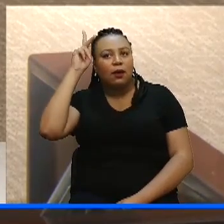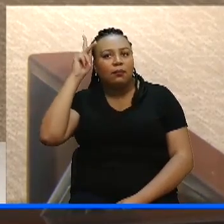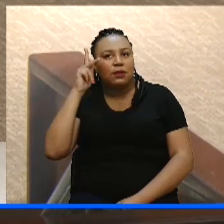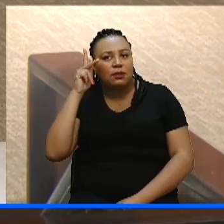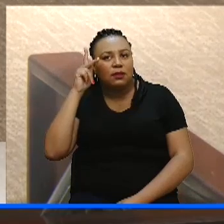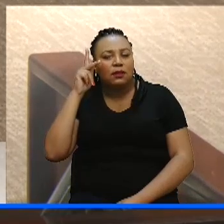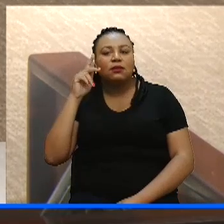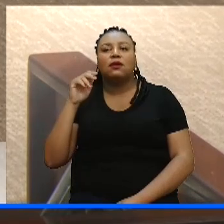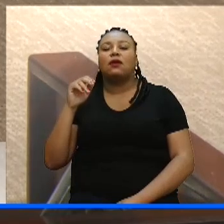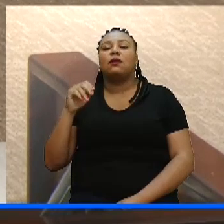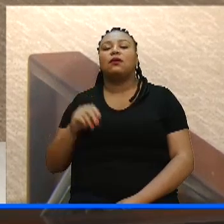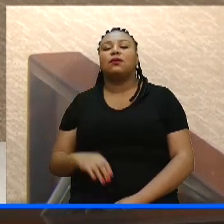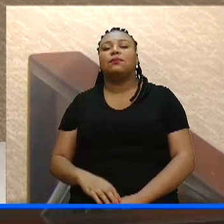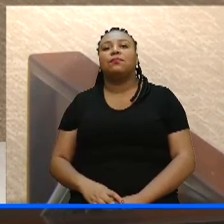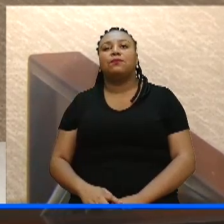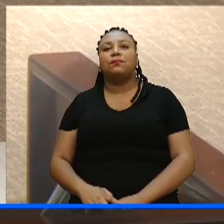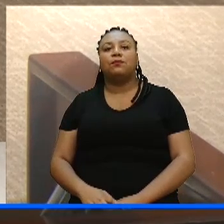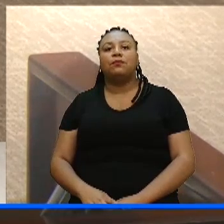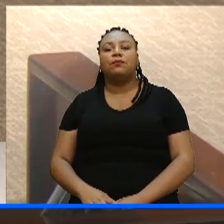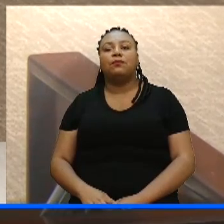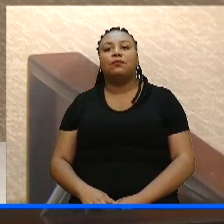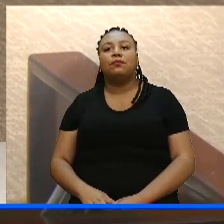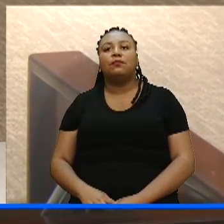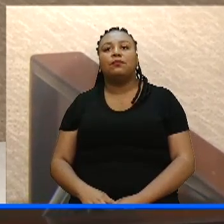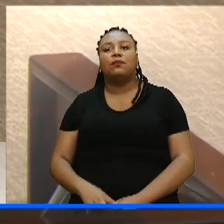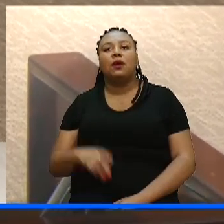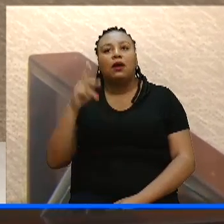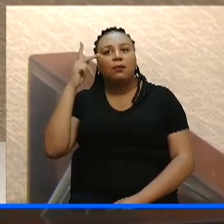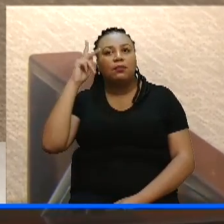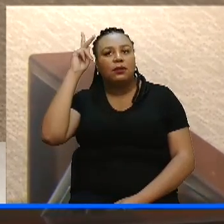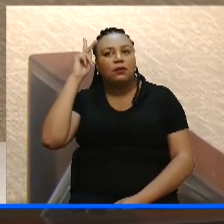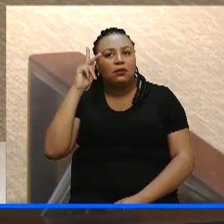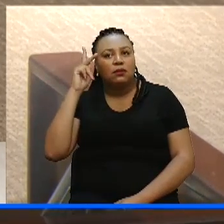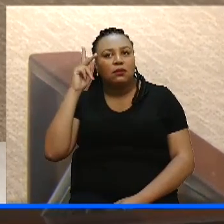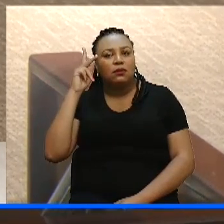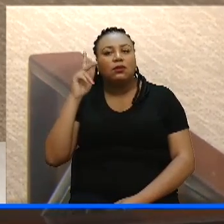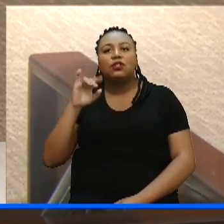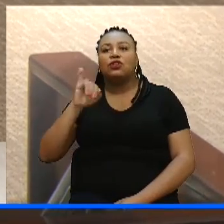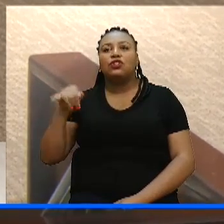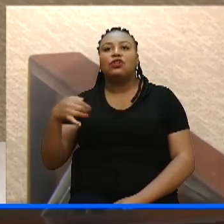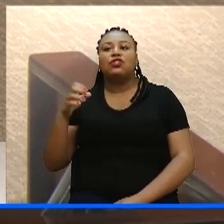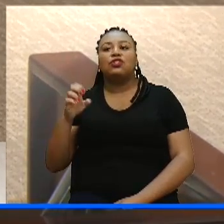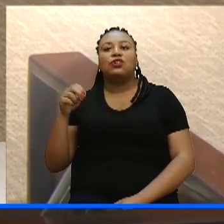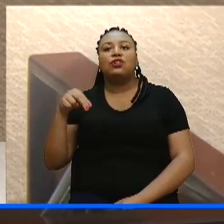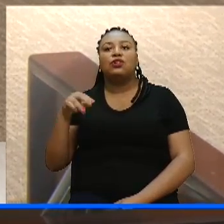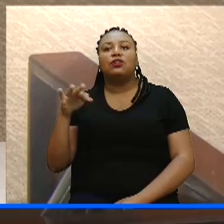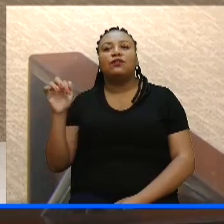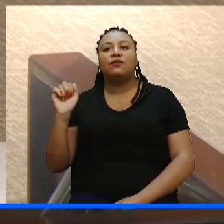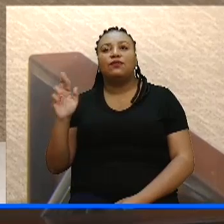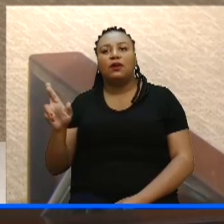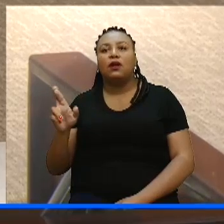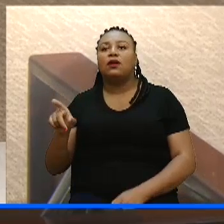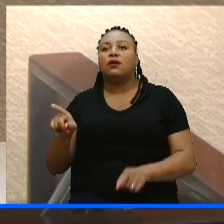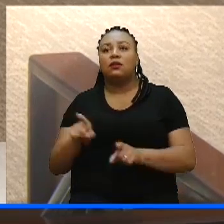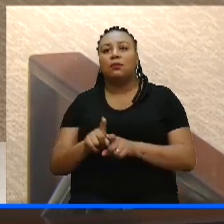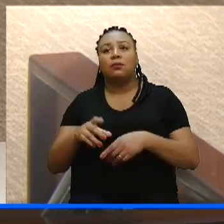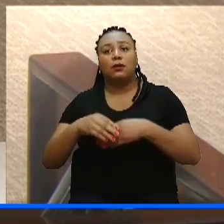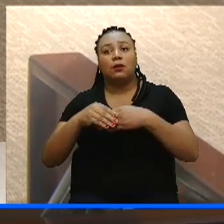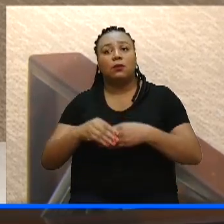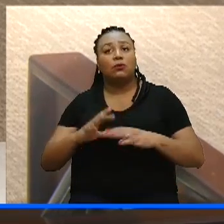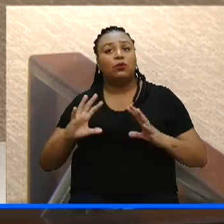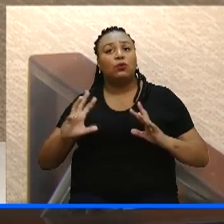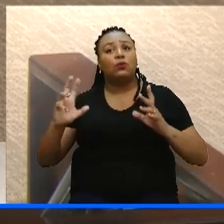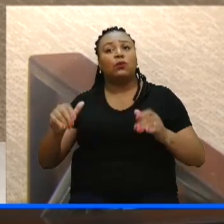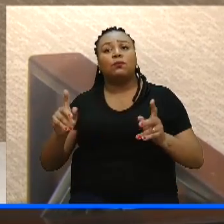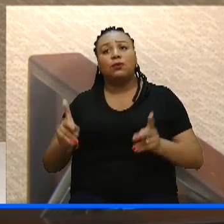elisângela milech ea princesa jennifer ramos saúde também a todos aqueles que nos